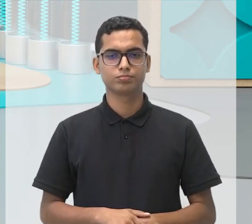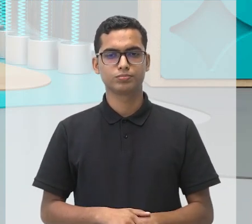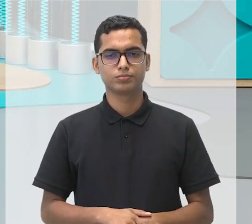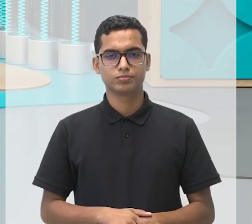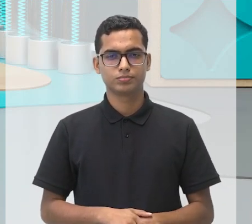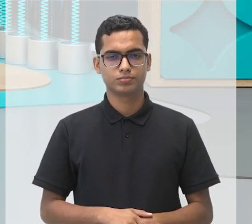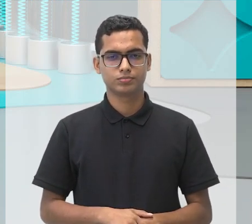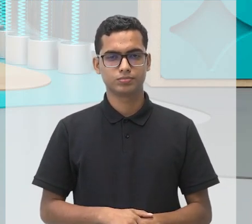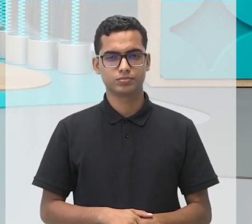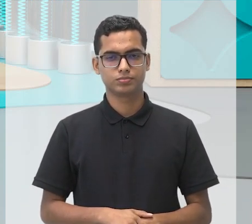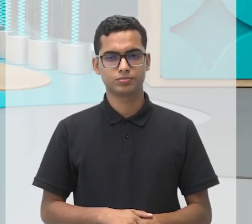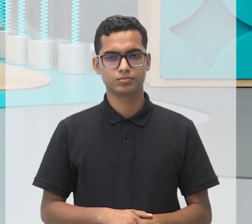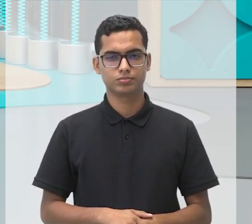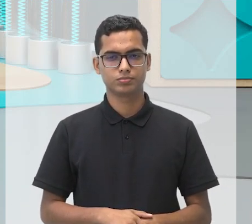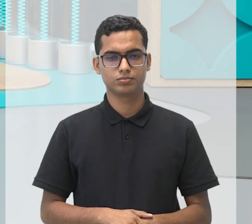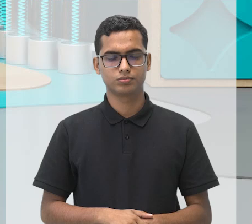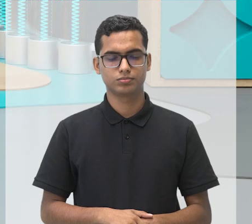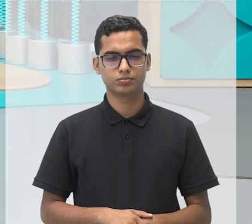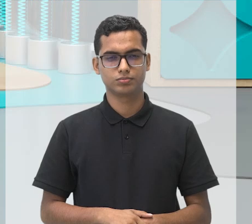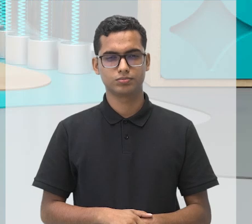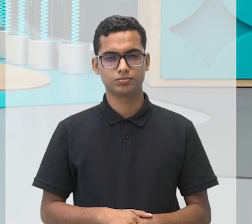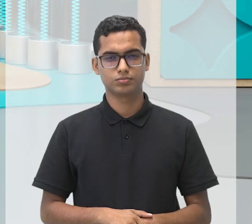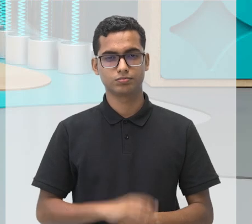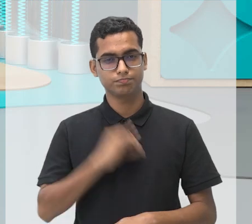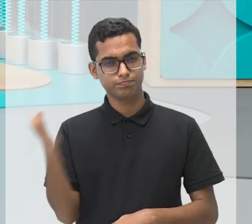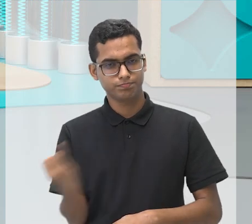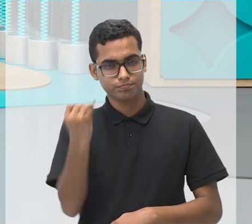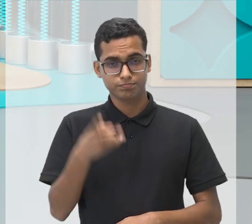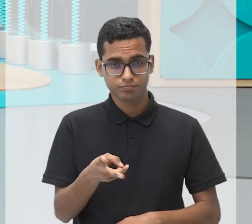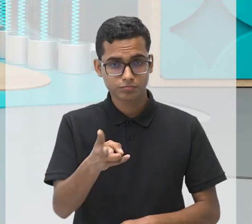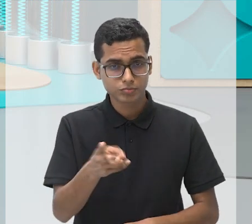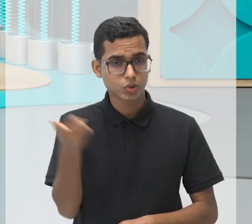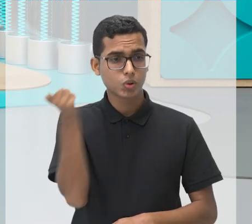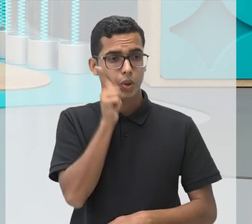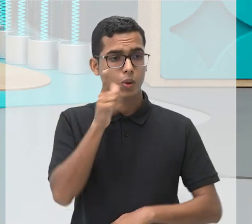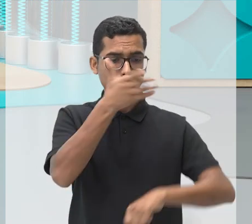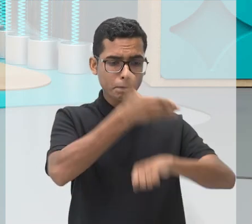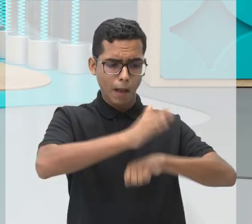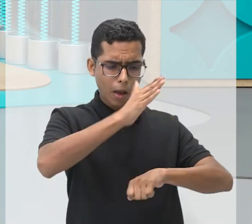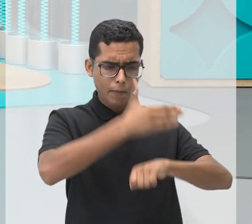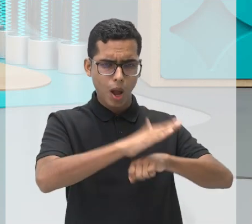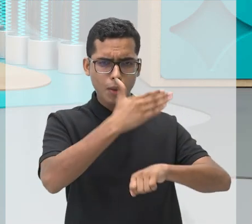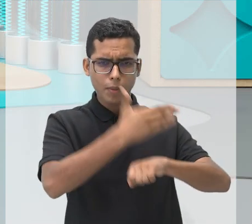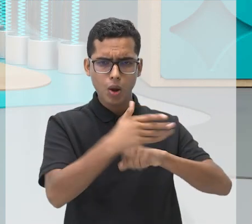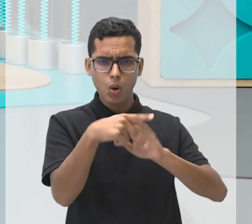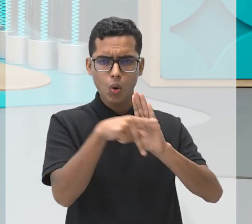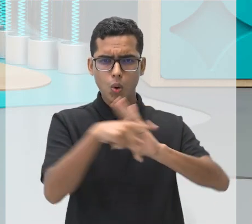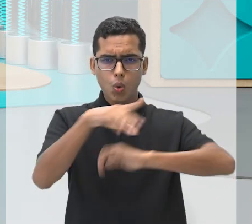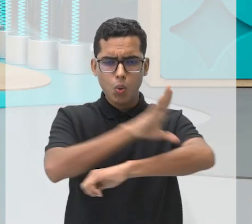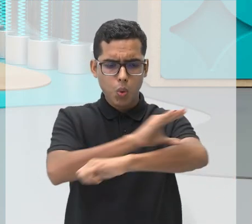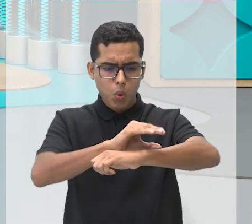um dos pontos mais importantes para sempre treinar essas capacidades que trouxe para vocês, a força,